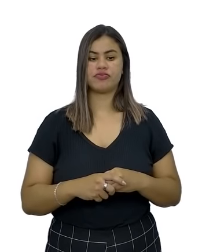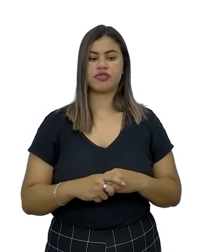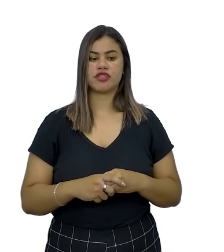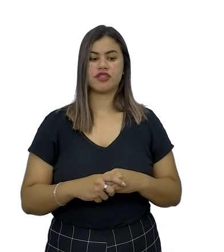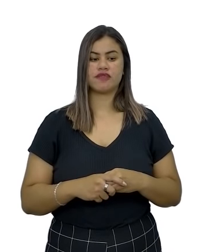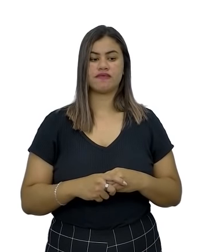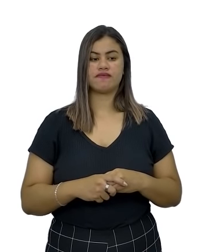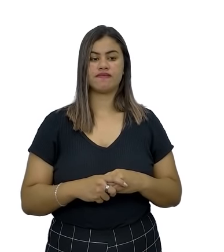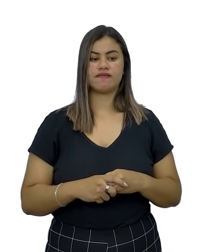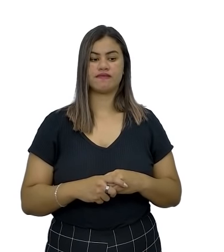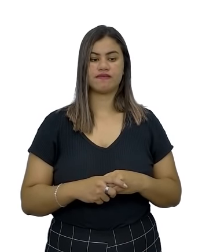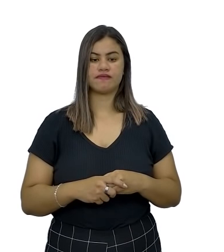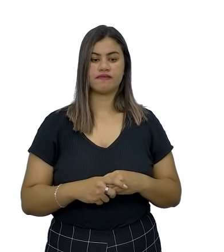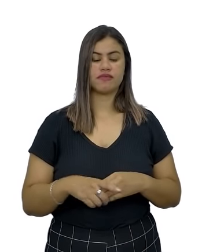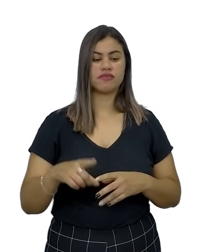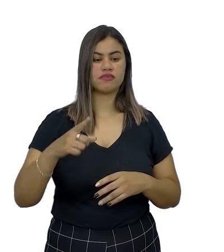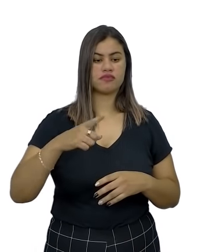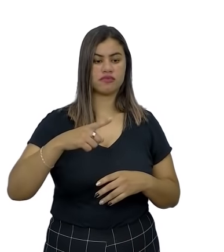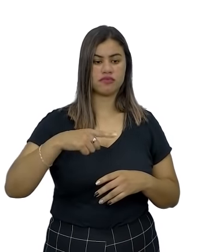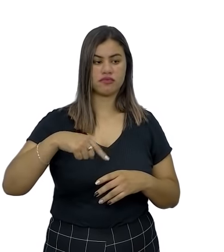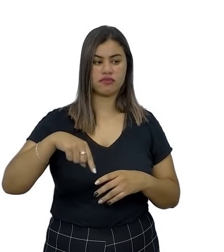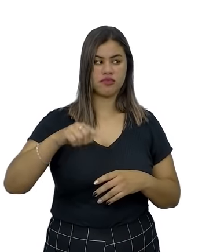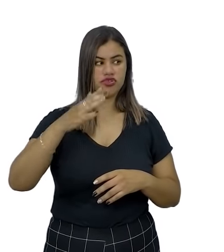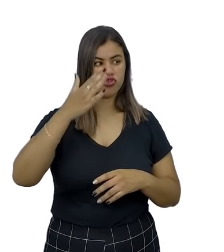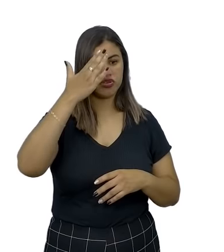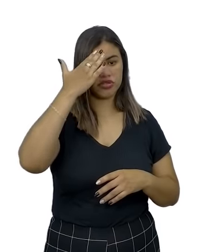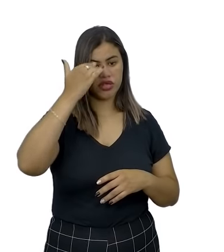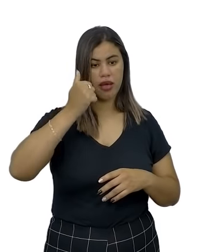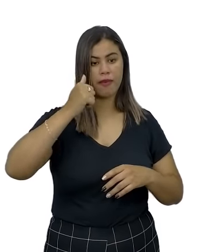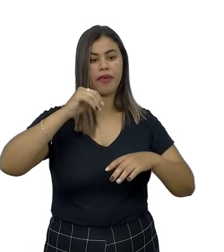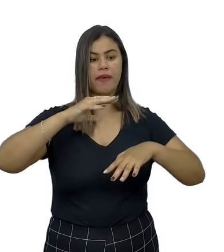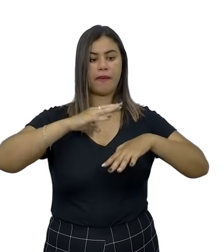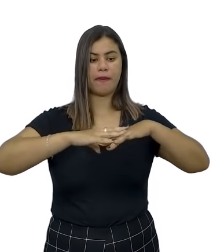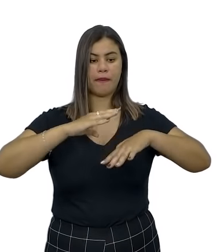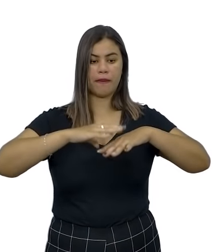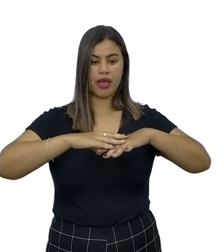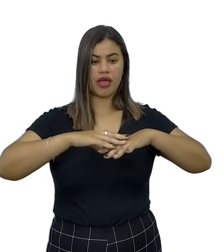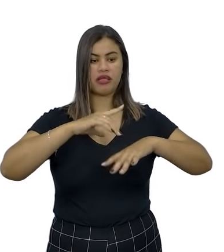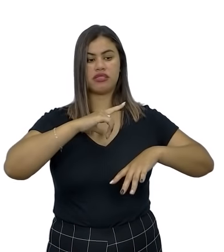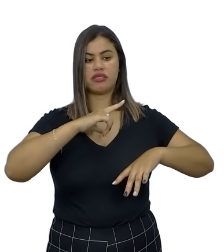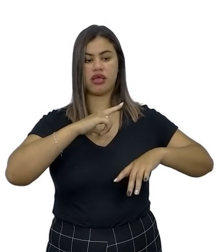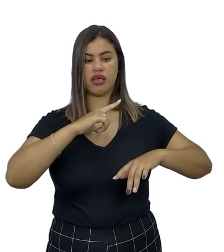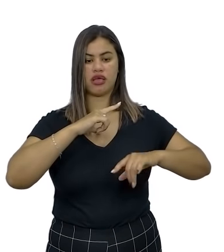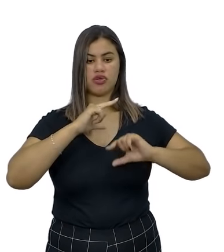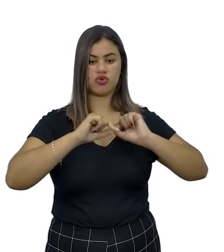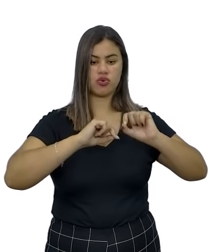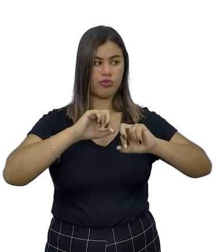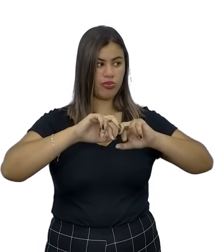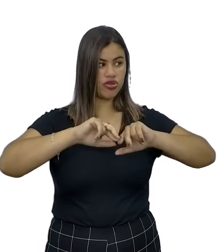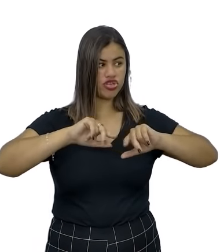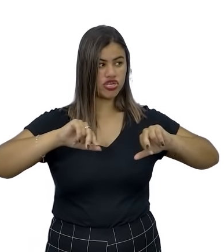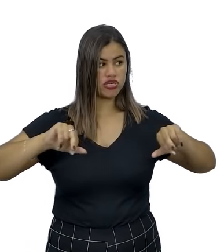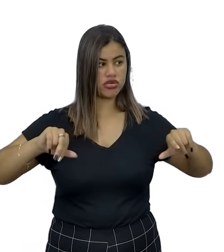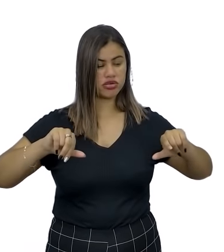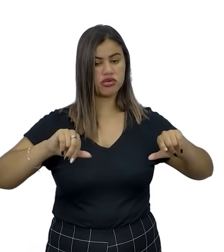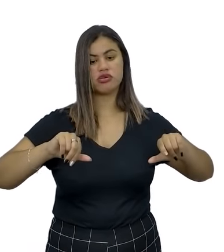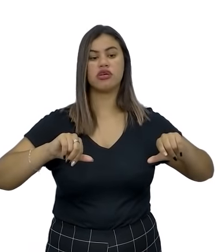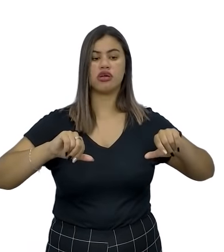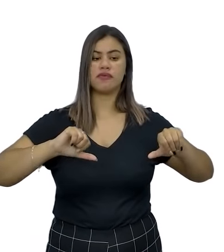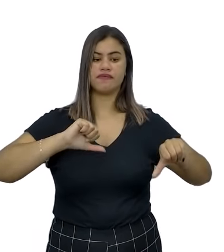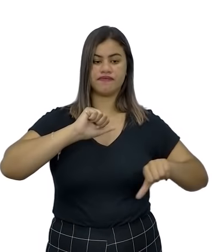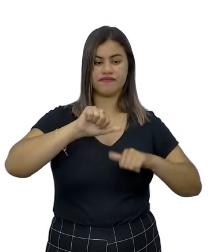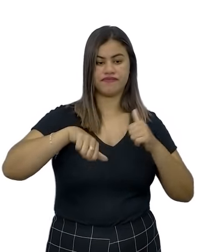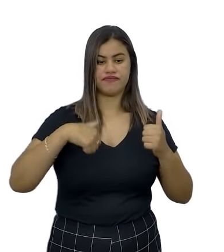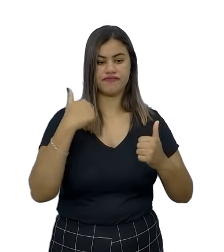matemáticas. A gente sabe que o letramento matemático tem as suas capacidades fundamentais. O que ele desenvolve,